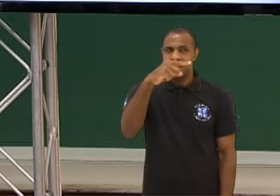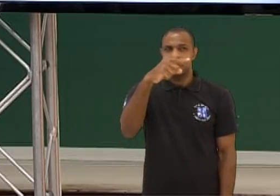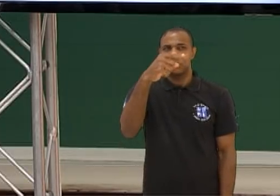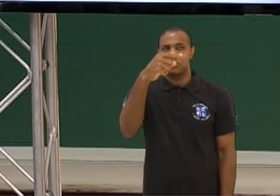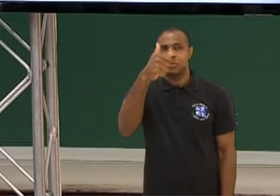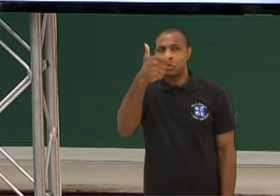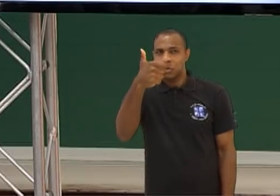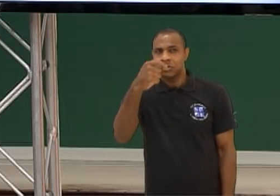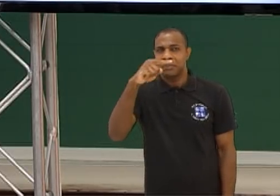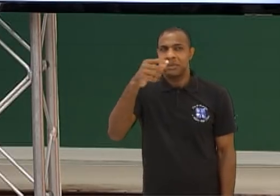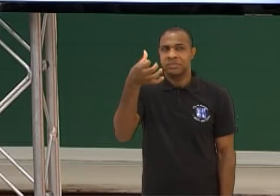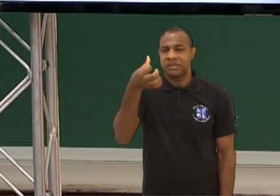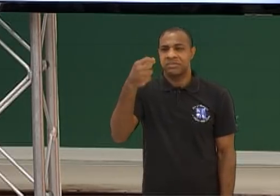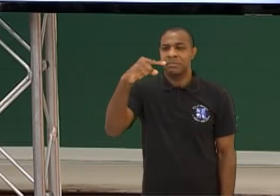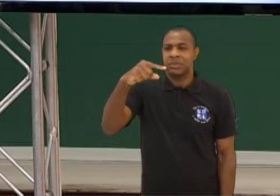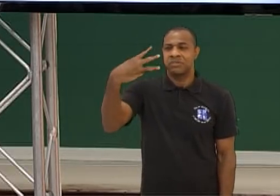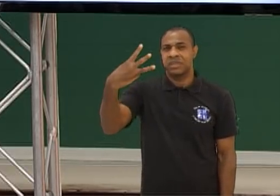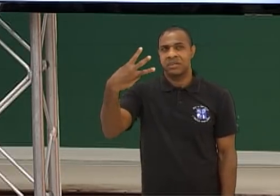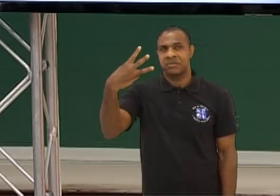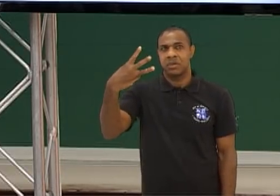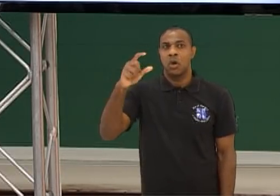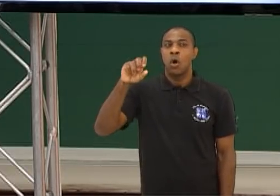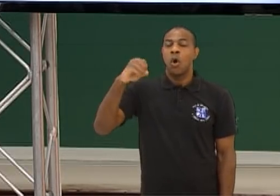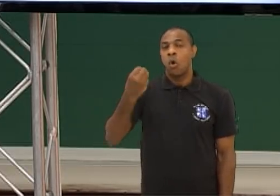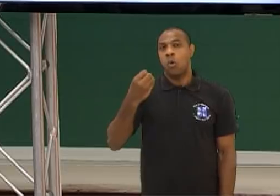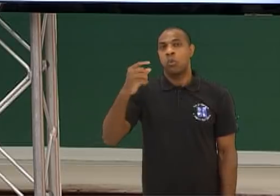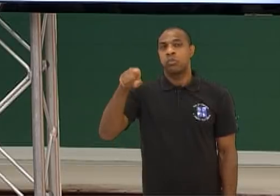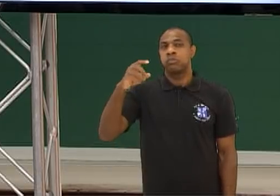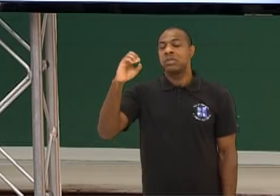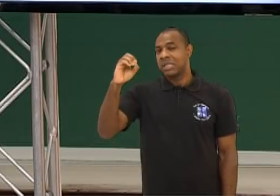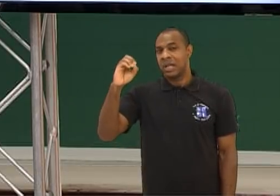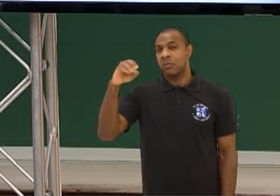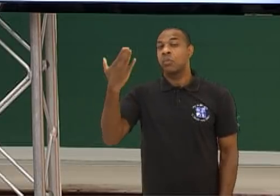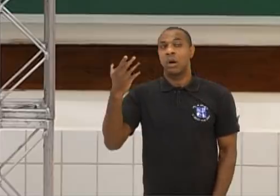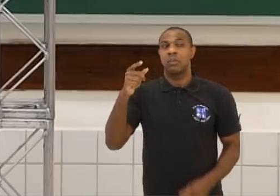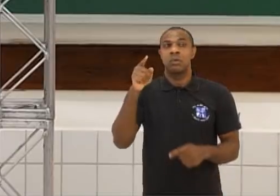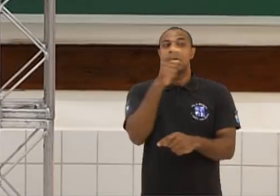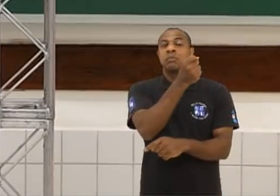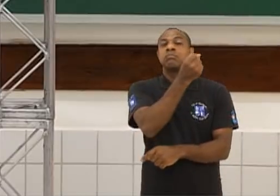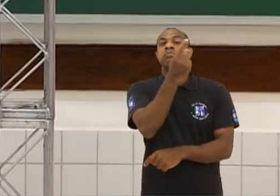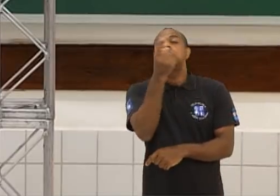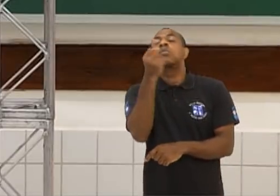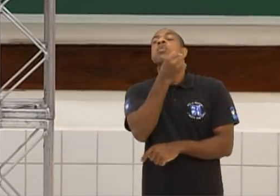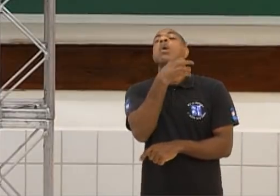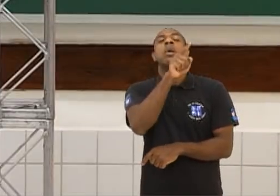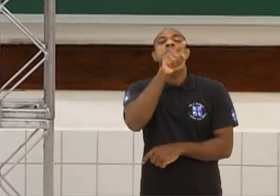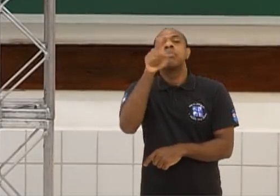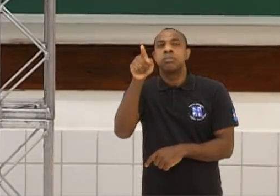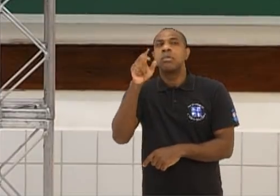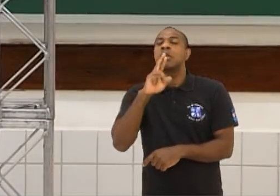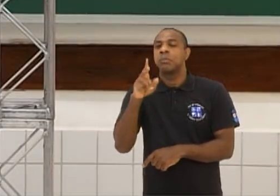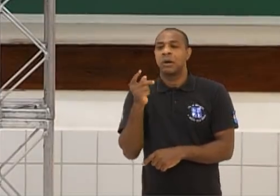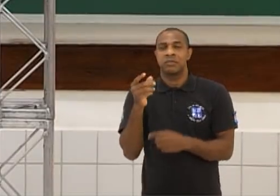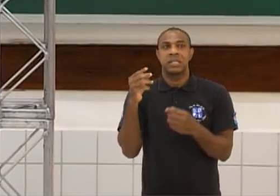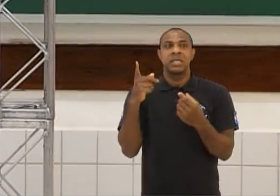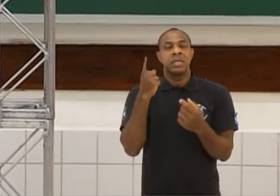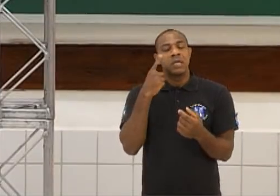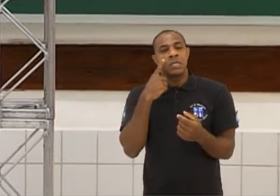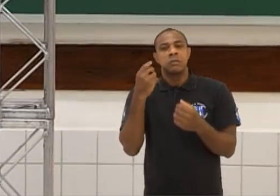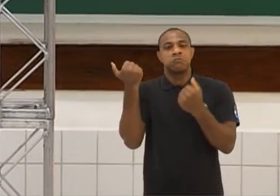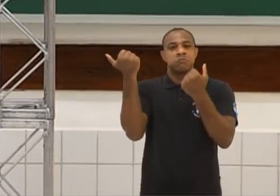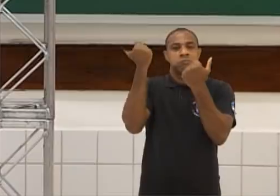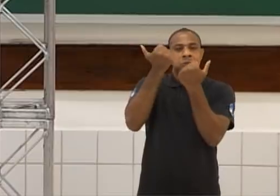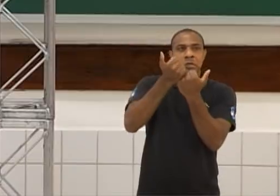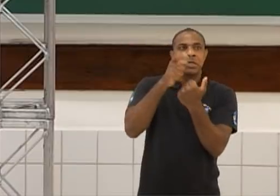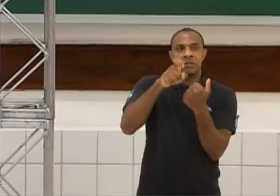6? Será que é menos 3? Ou será que é 0? E daí? Qual delas é a resposta certa? Eu tenho que testar, tá?